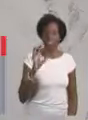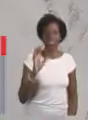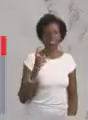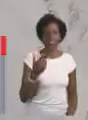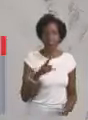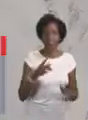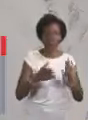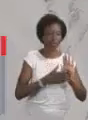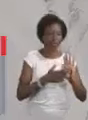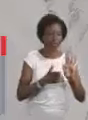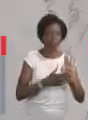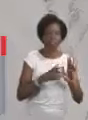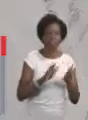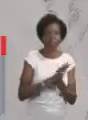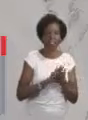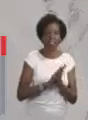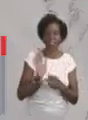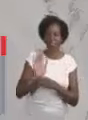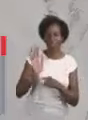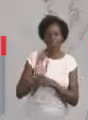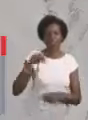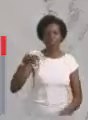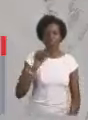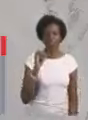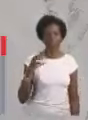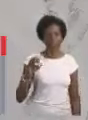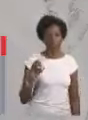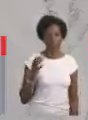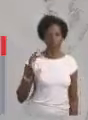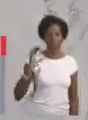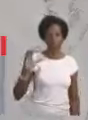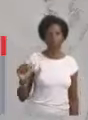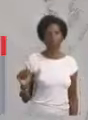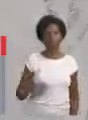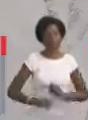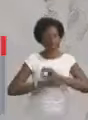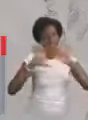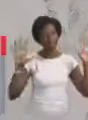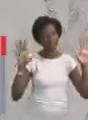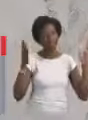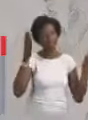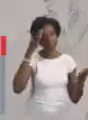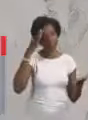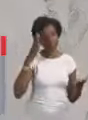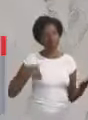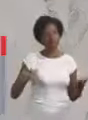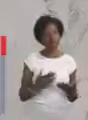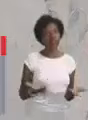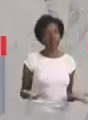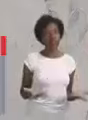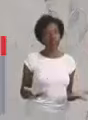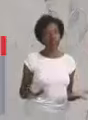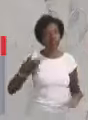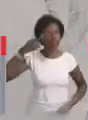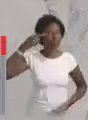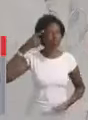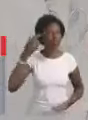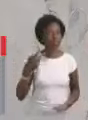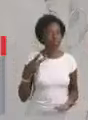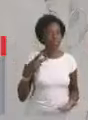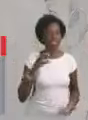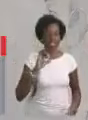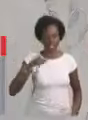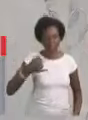procuração para defender Márcio França mas que fique claro todo todo mundo sabe que o Dora quer oportunista de